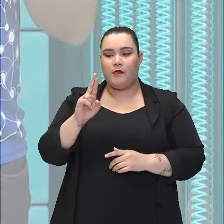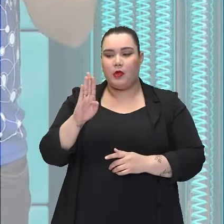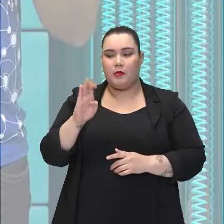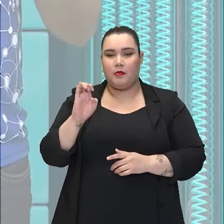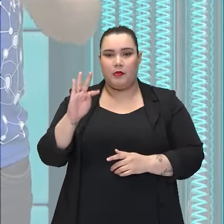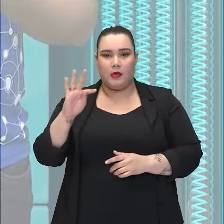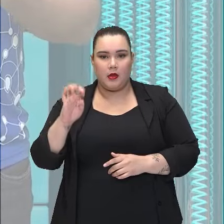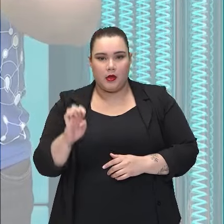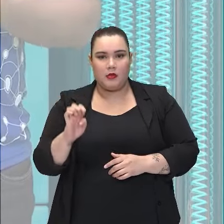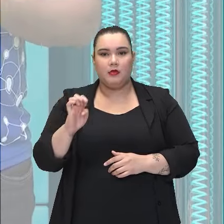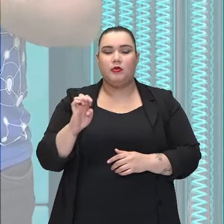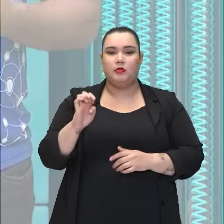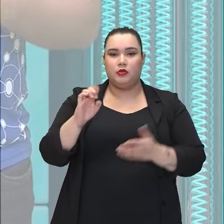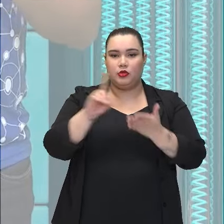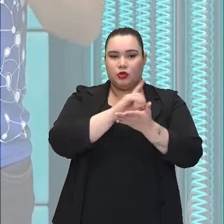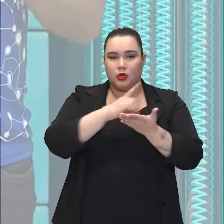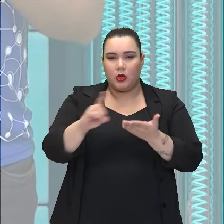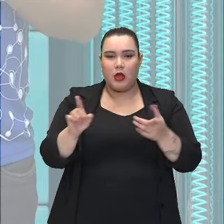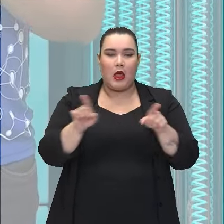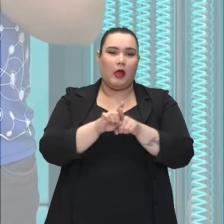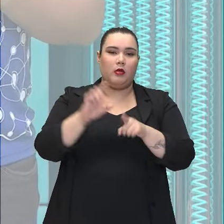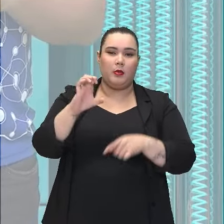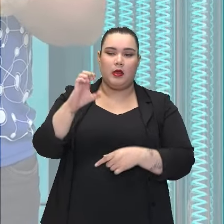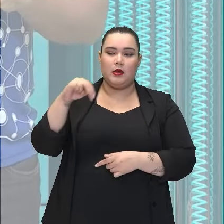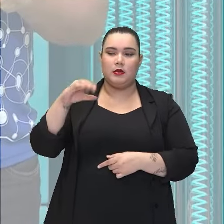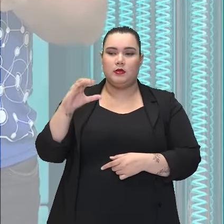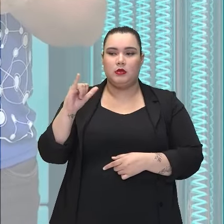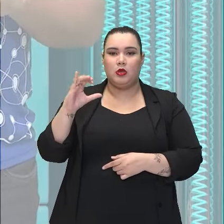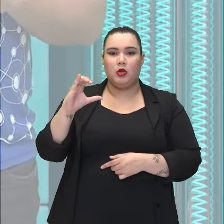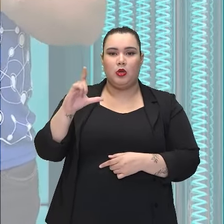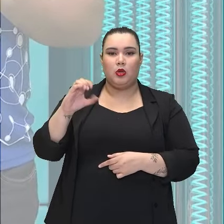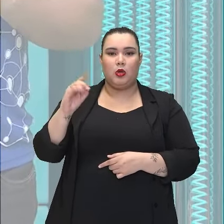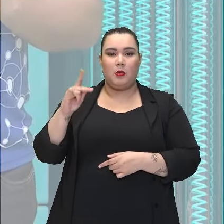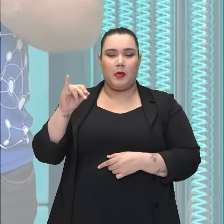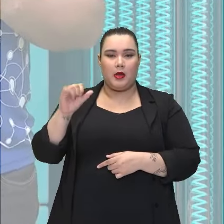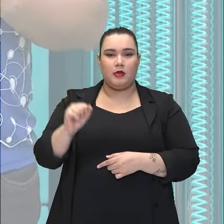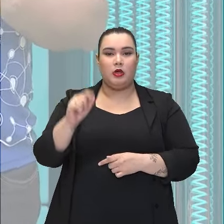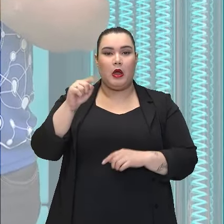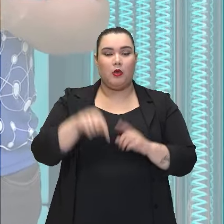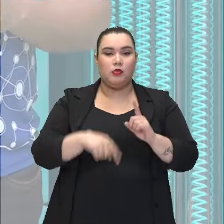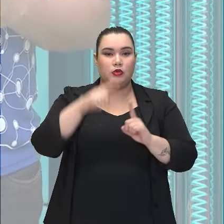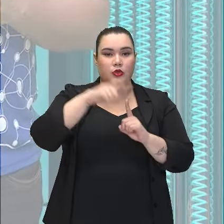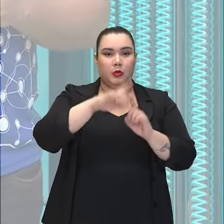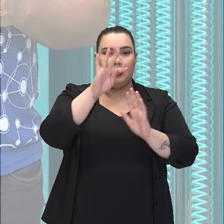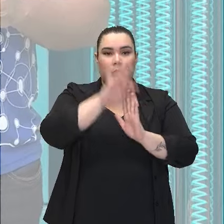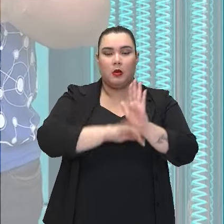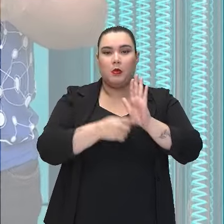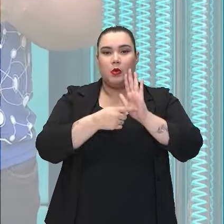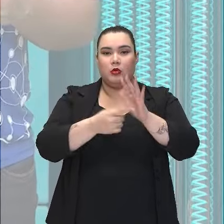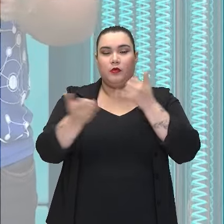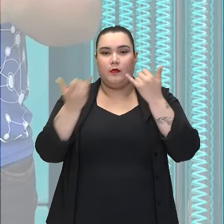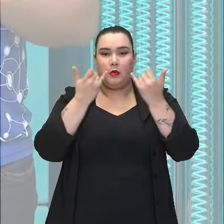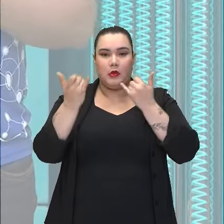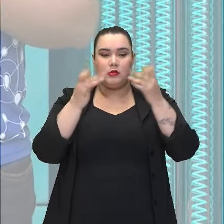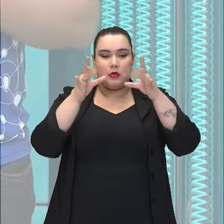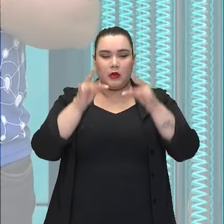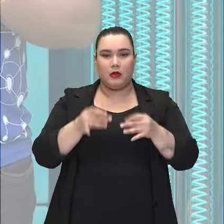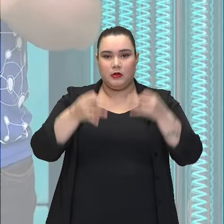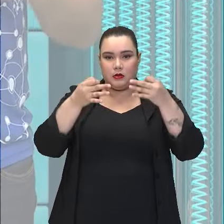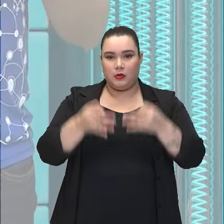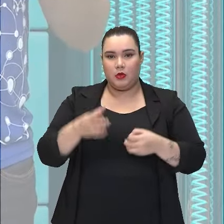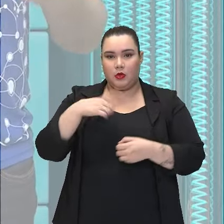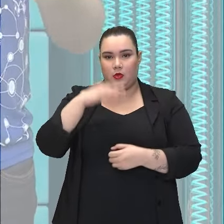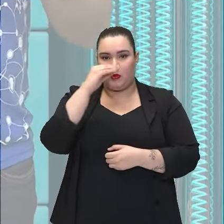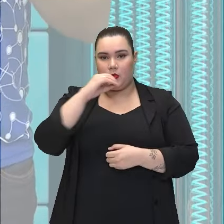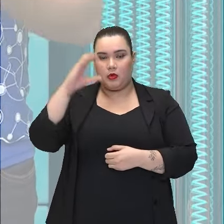certo? Verbetes de modo geral, são aqueles textos que trazem informações precisas e baseadas em